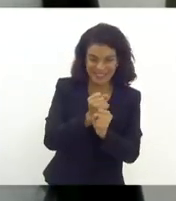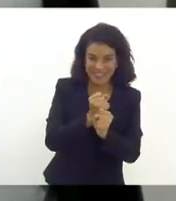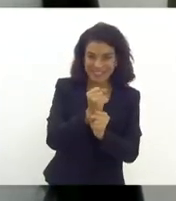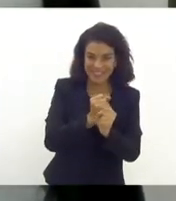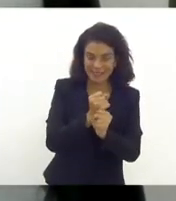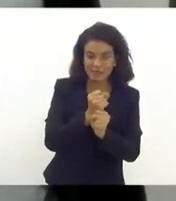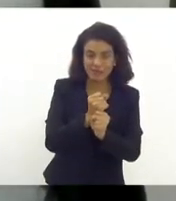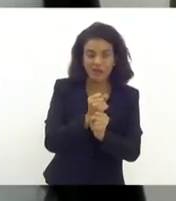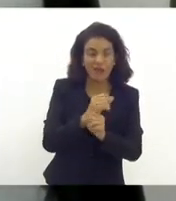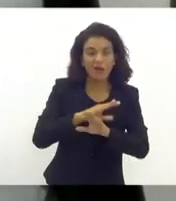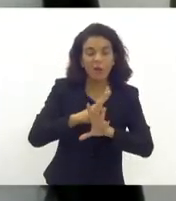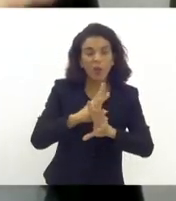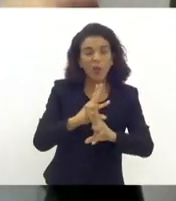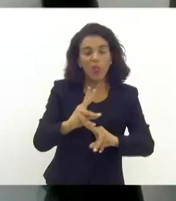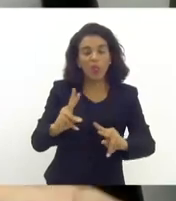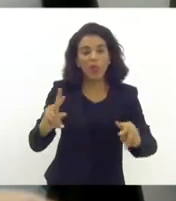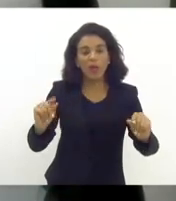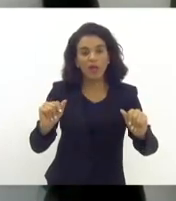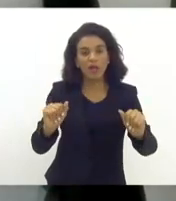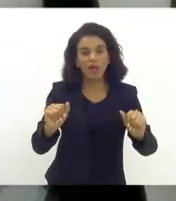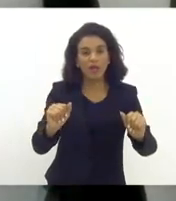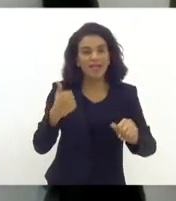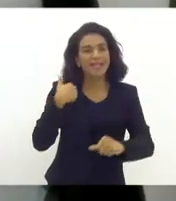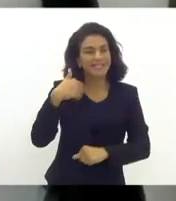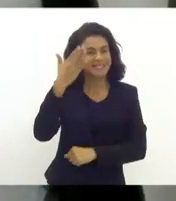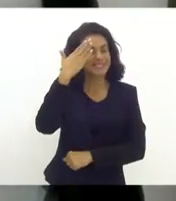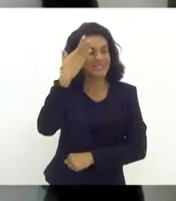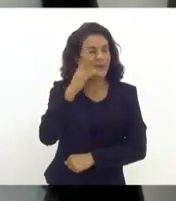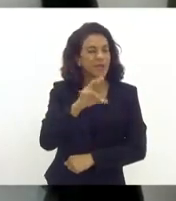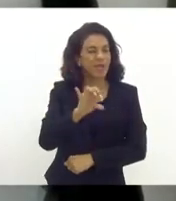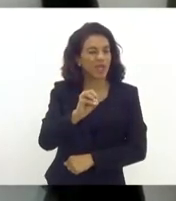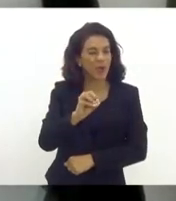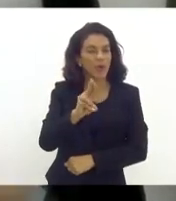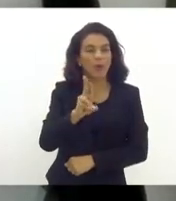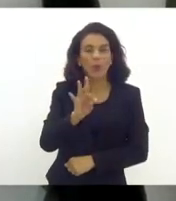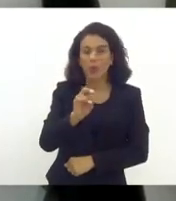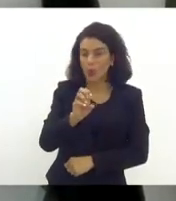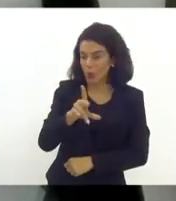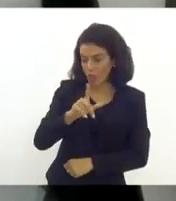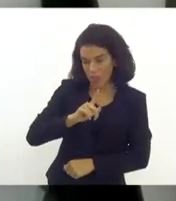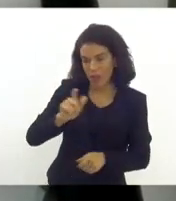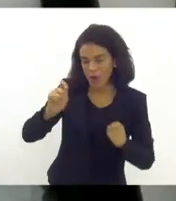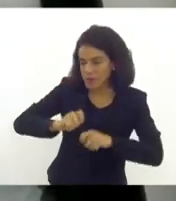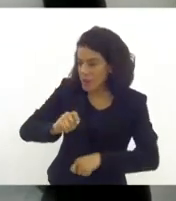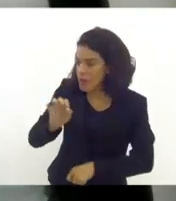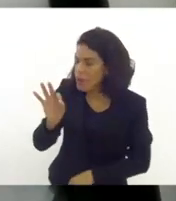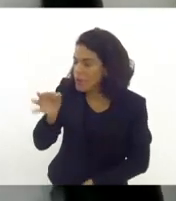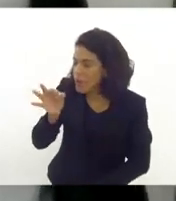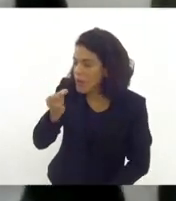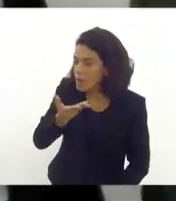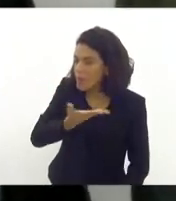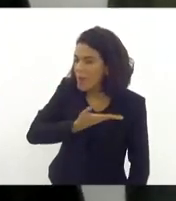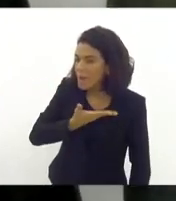deixou de existir a gente sabe que tem condições de fazer não é meu amigo